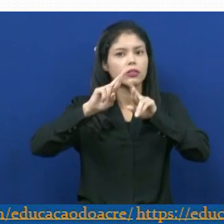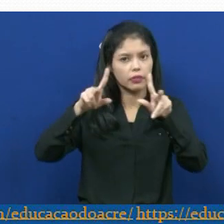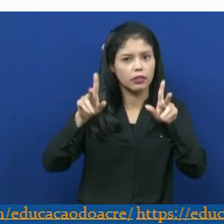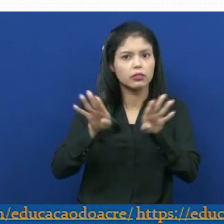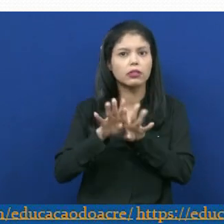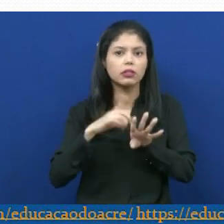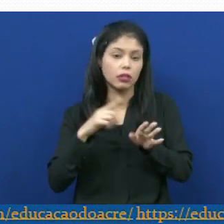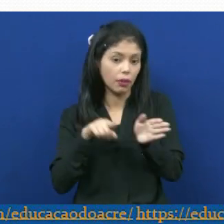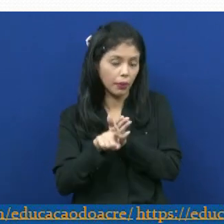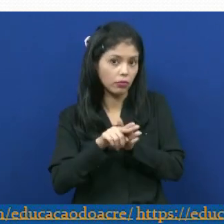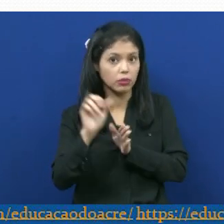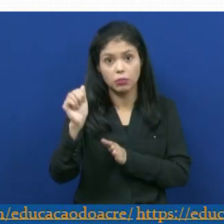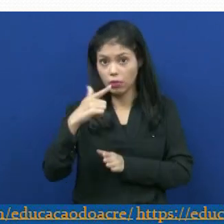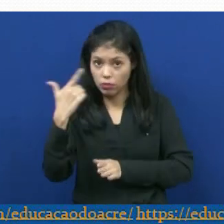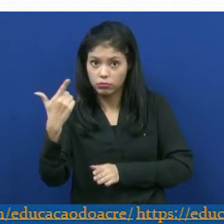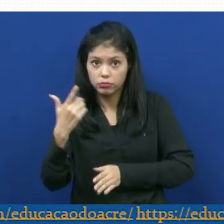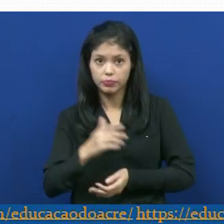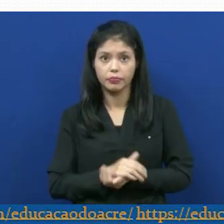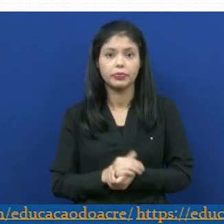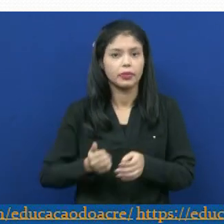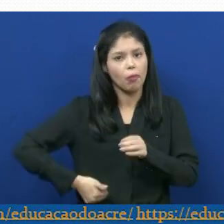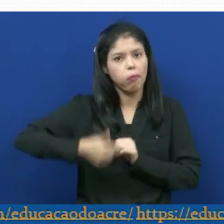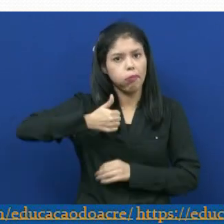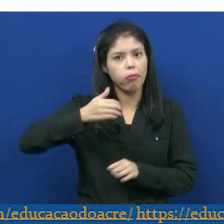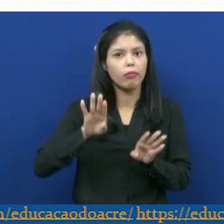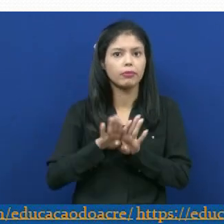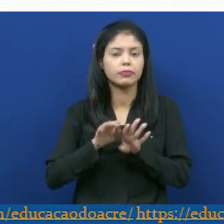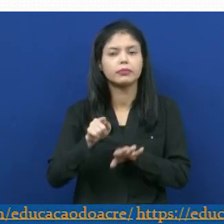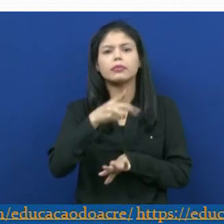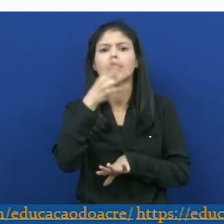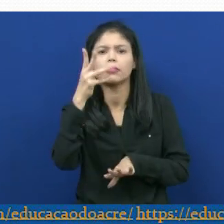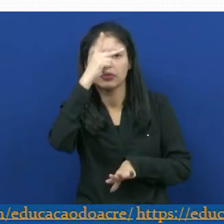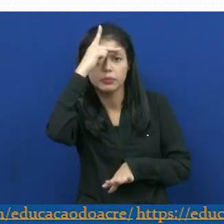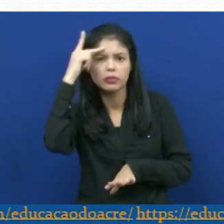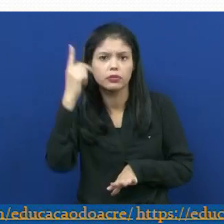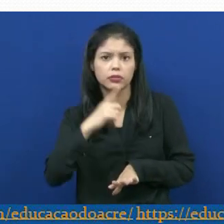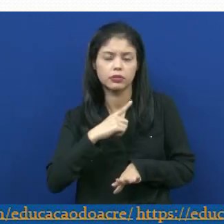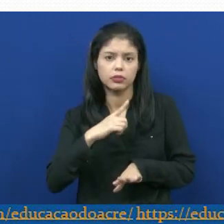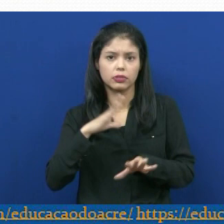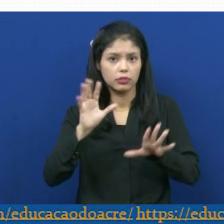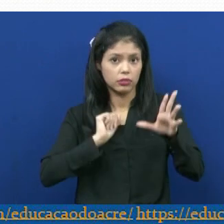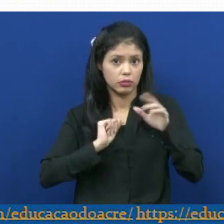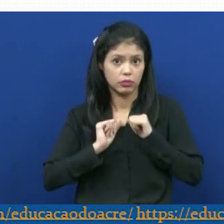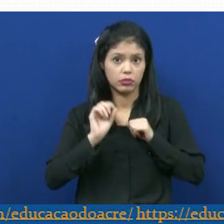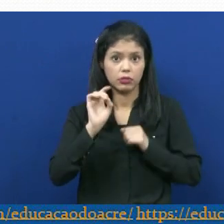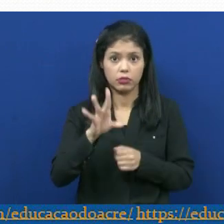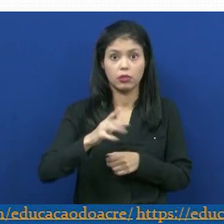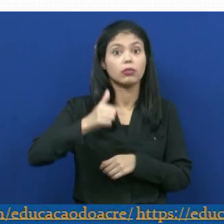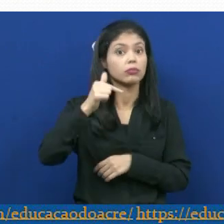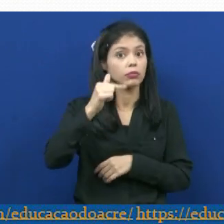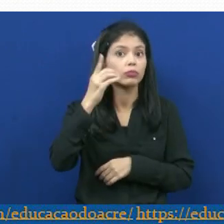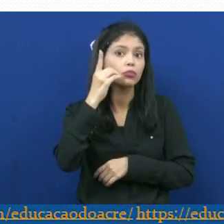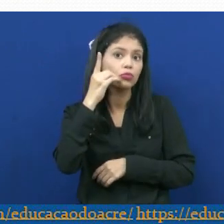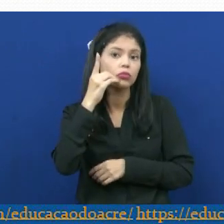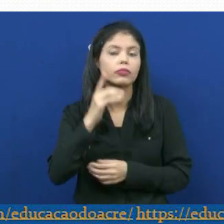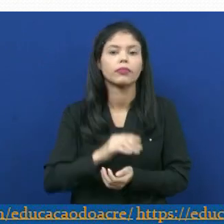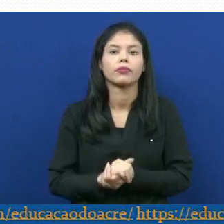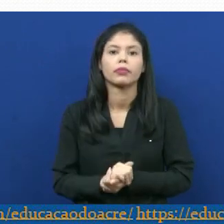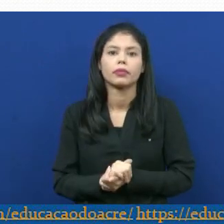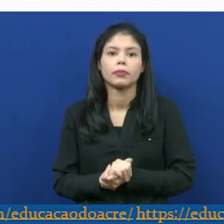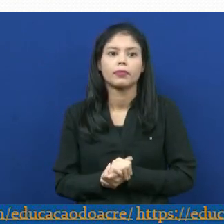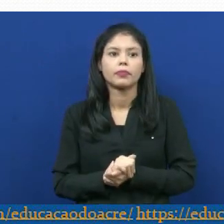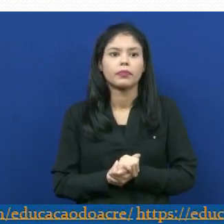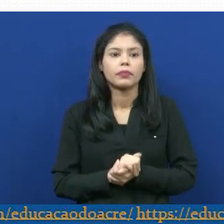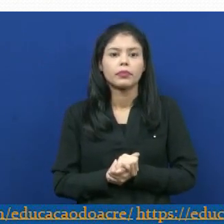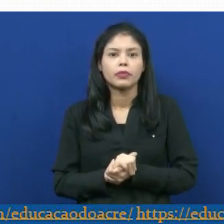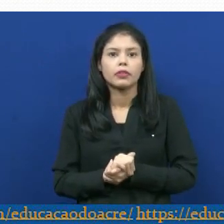uma pergunta para outra. Na primeira, nós descobrimos quantas pessoas foram contaminadas somente no 7º dia. E